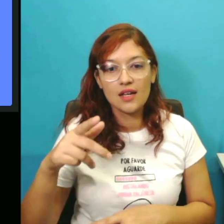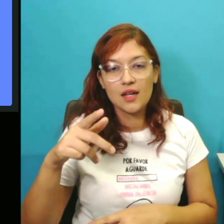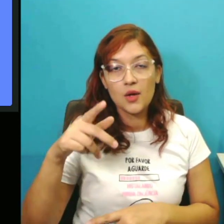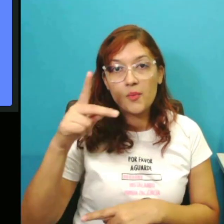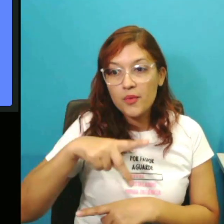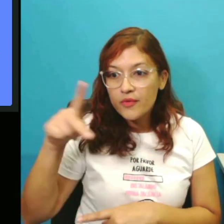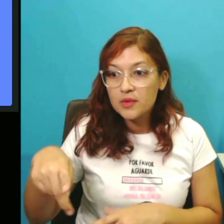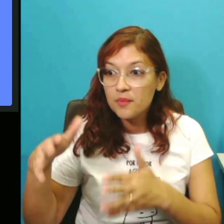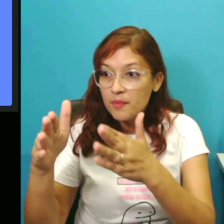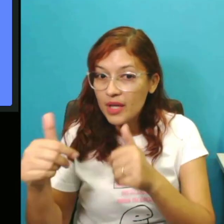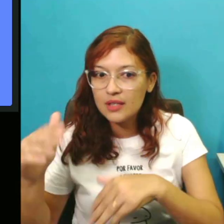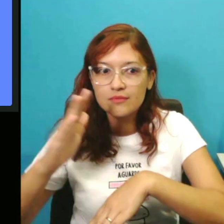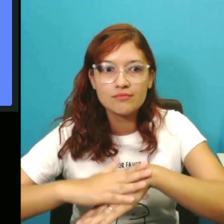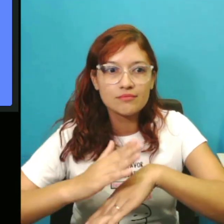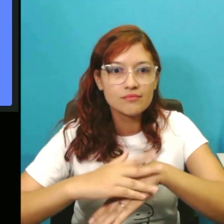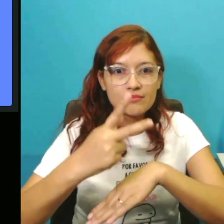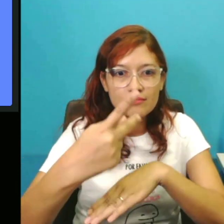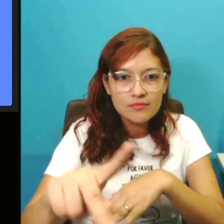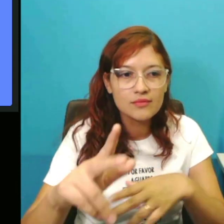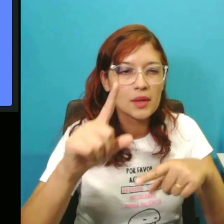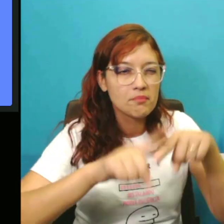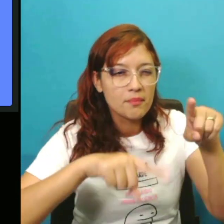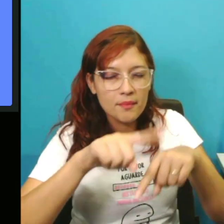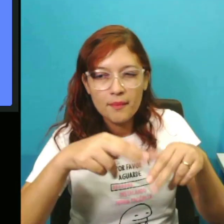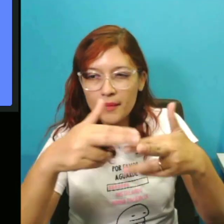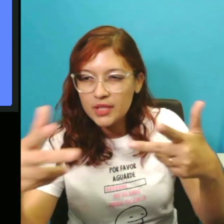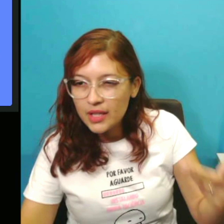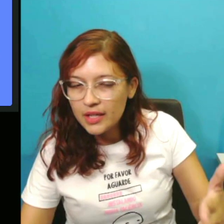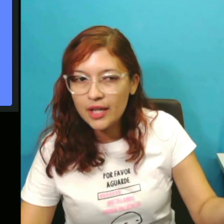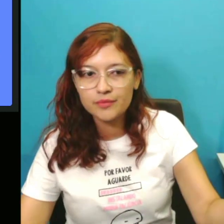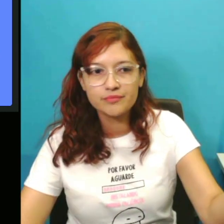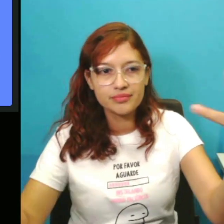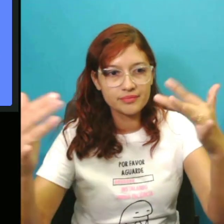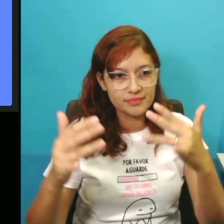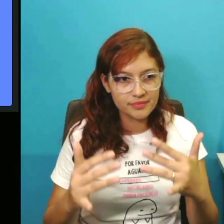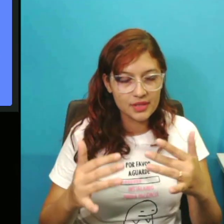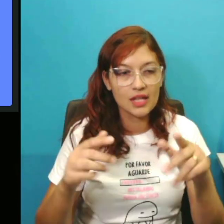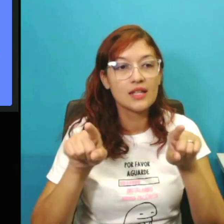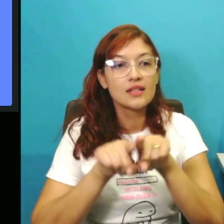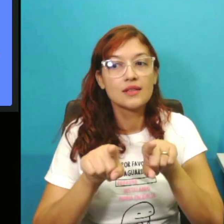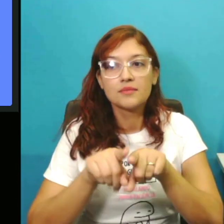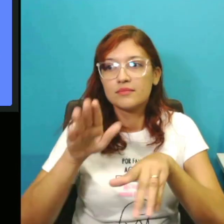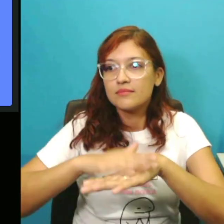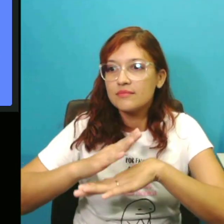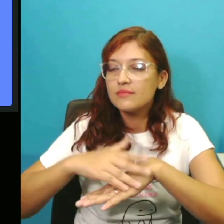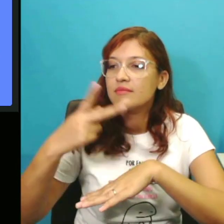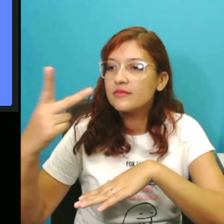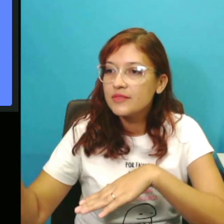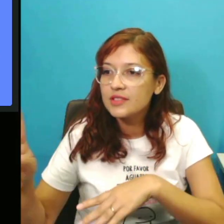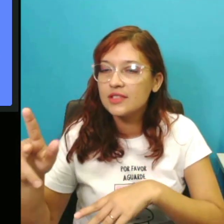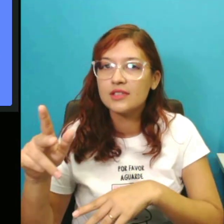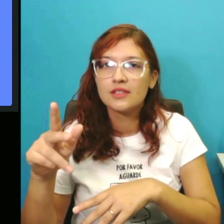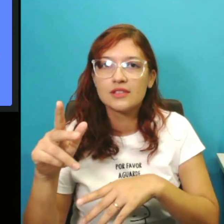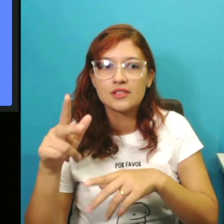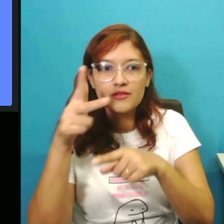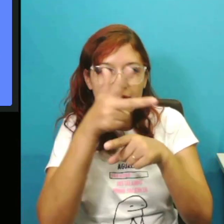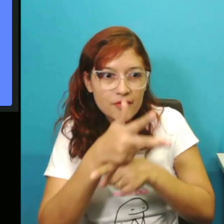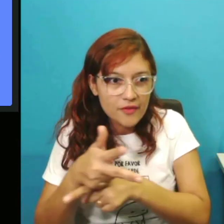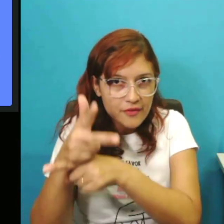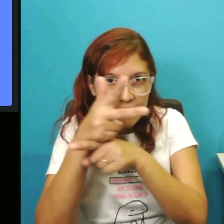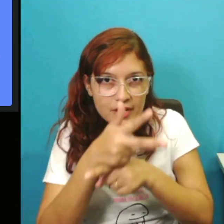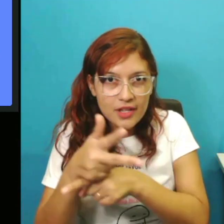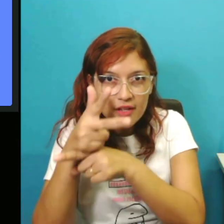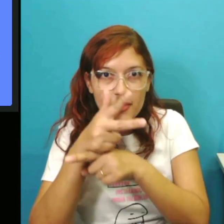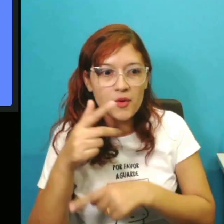Outro ponto também é que quando o professor pediu para eles trazerem um material e pediram para